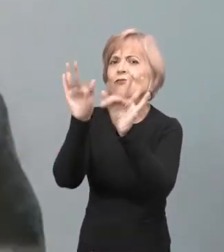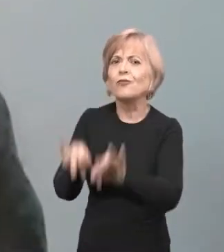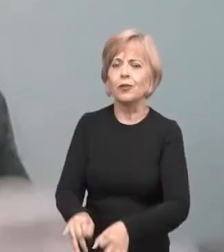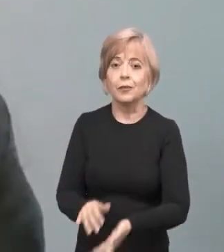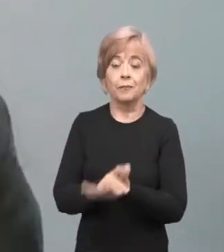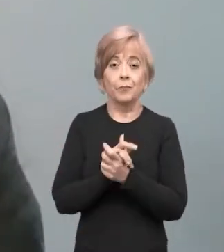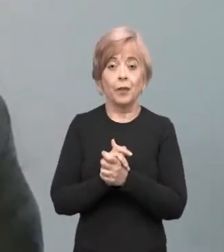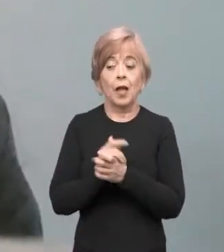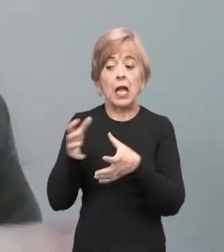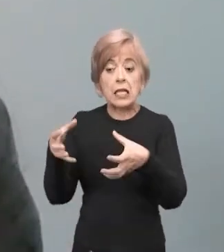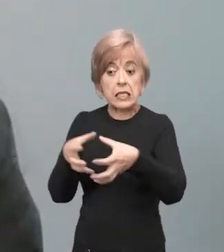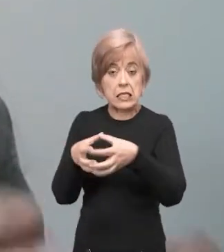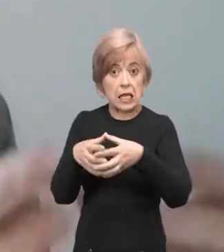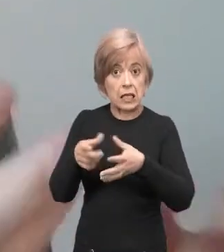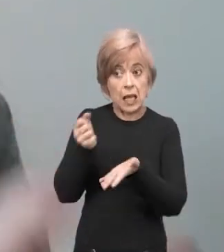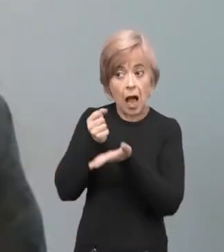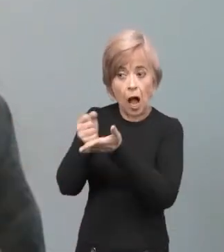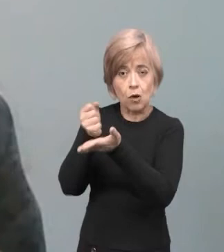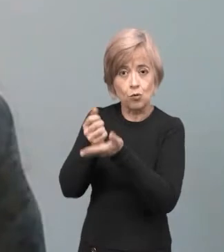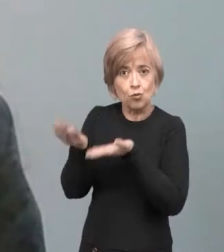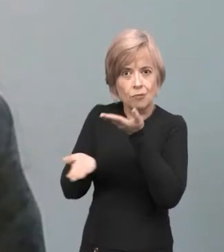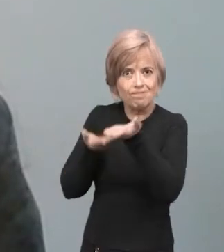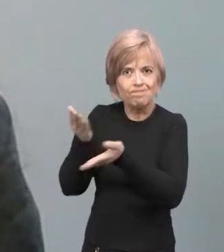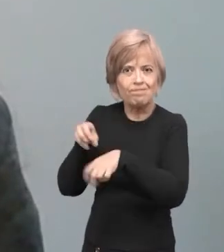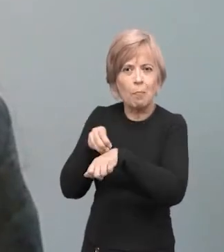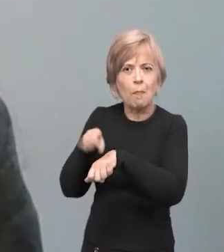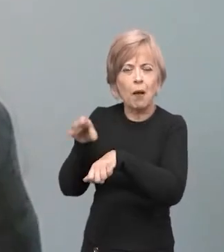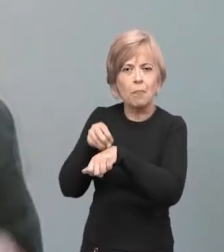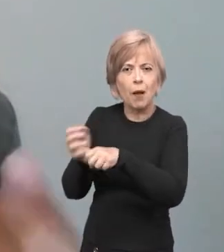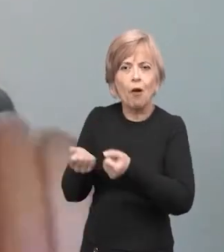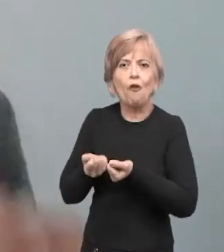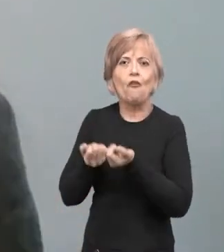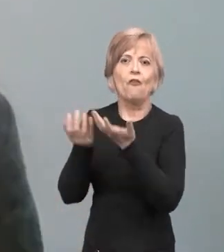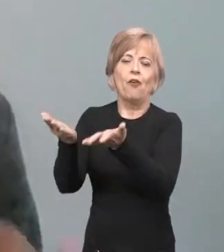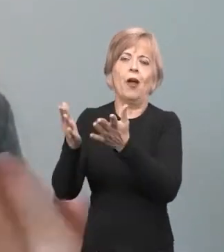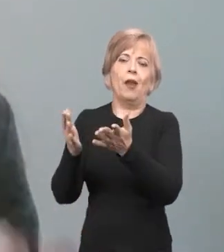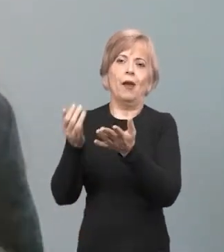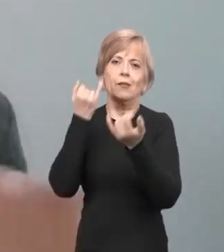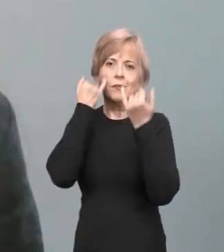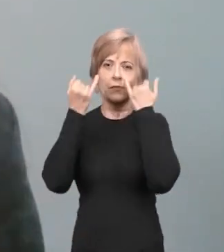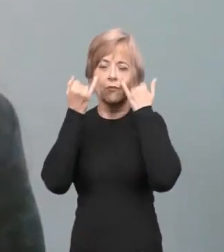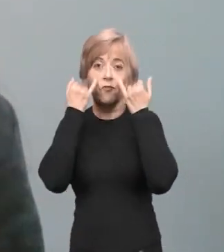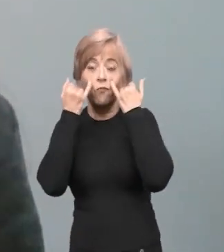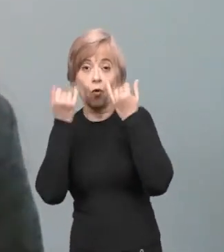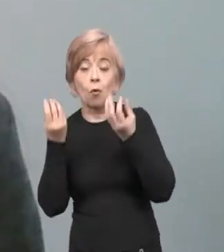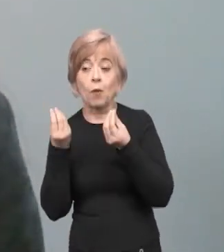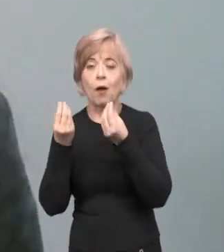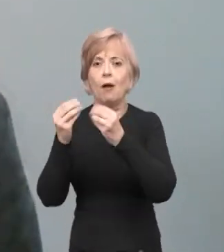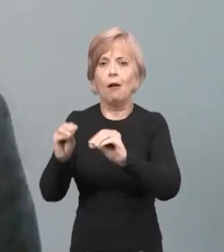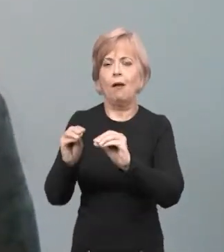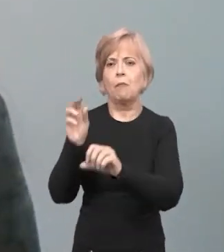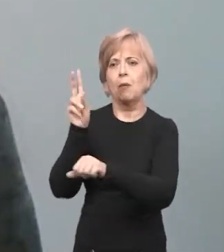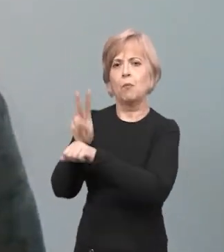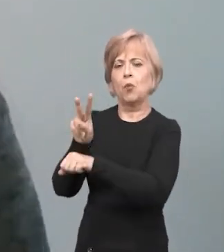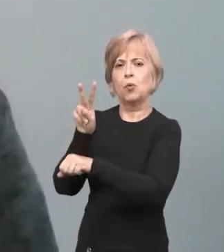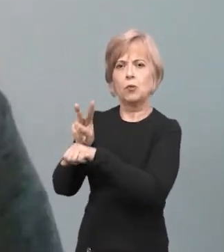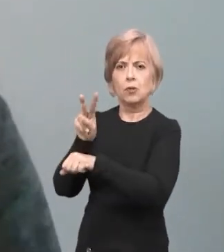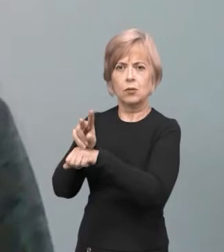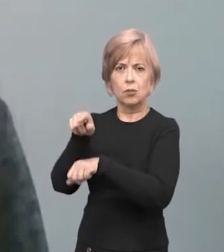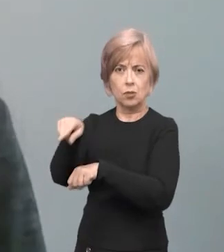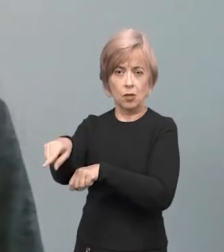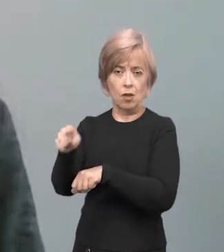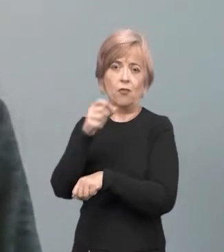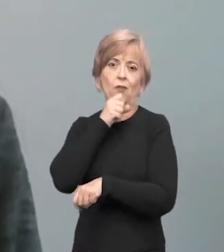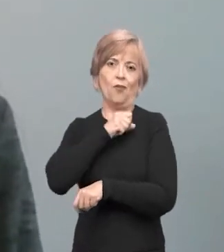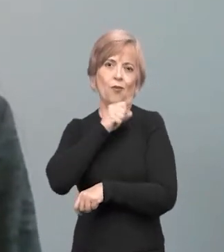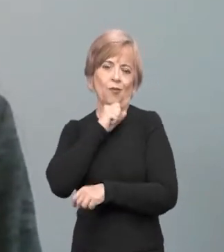porque essa equipe é que assessora o promotor de justiça na aplicação das medidas protetivas relacionadas